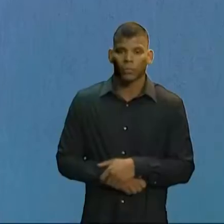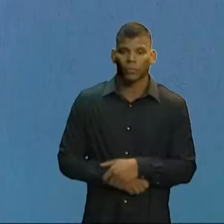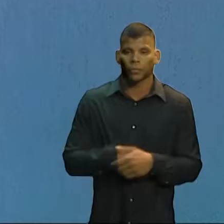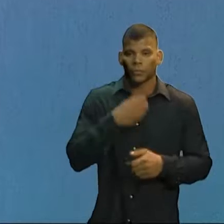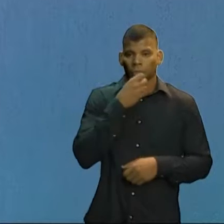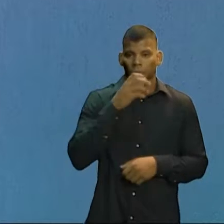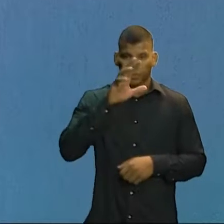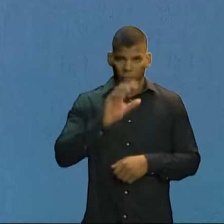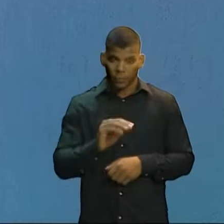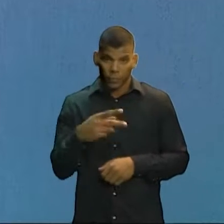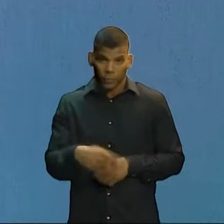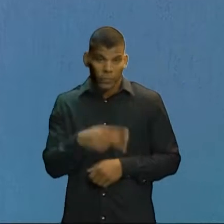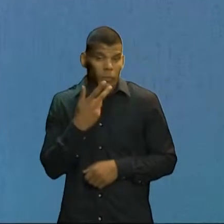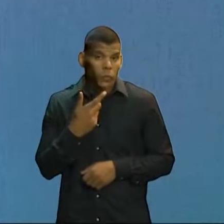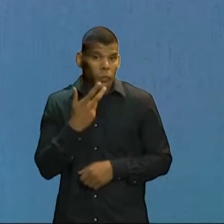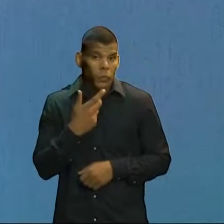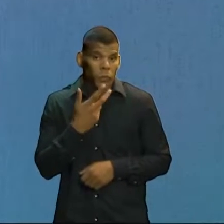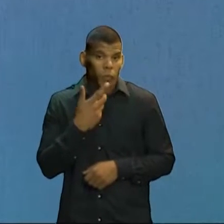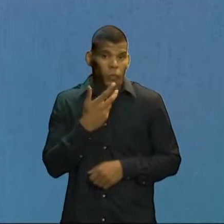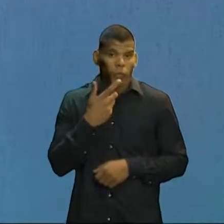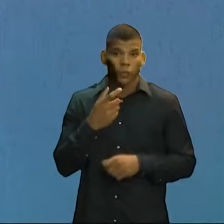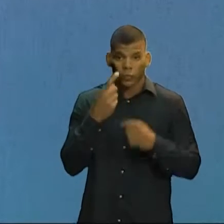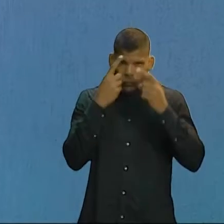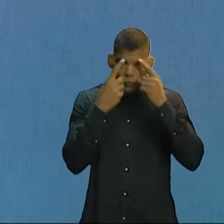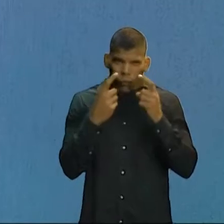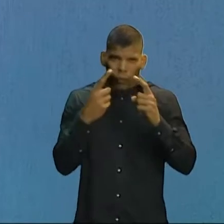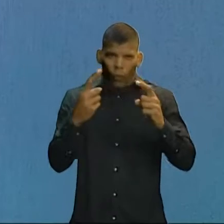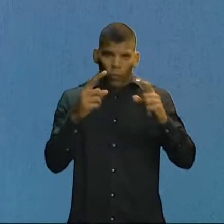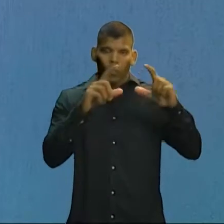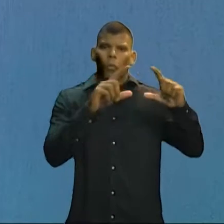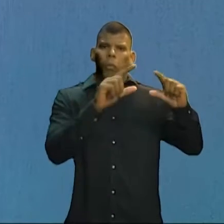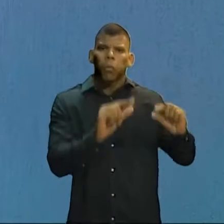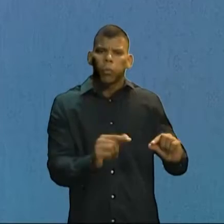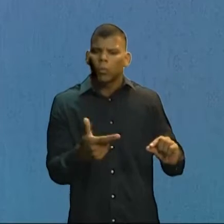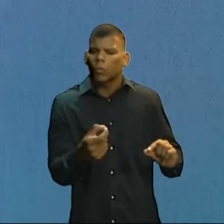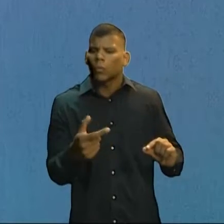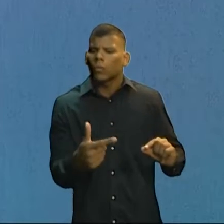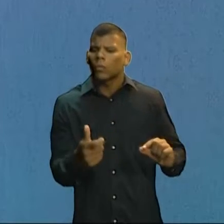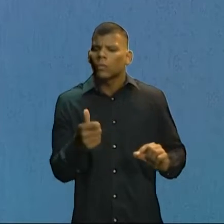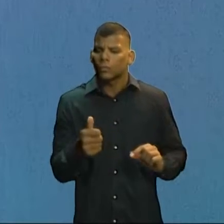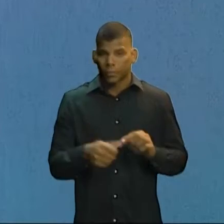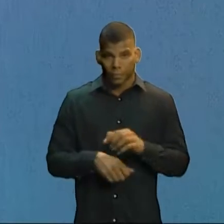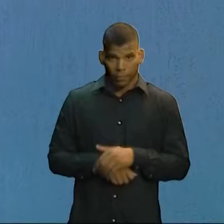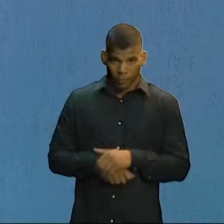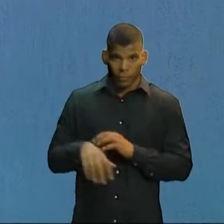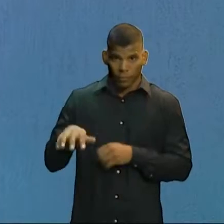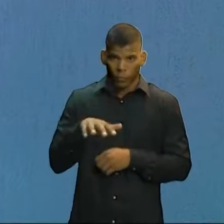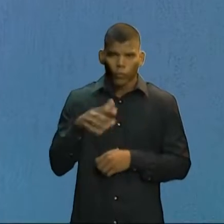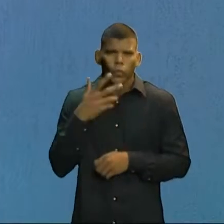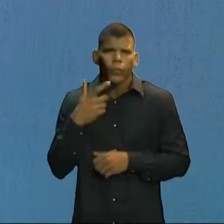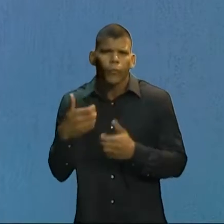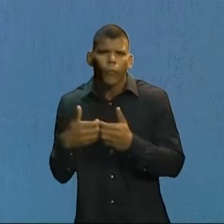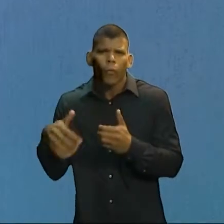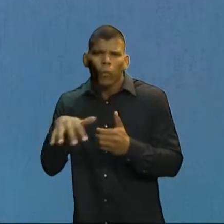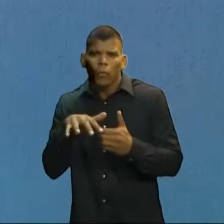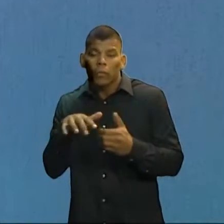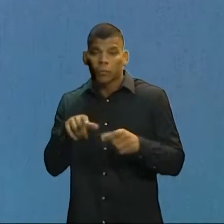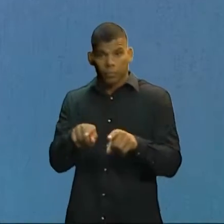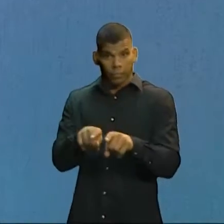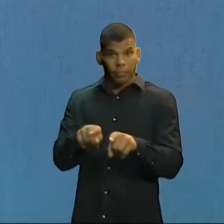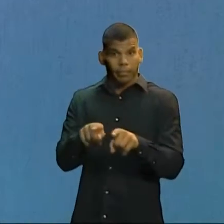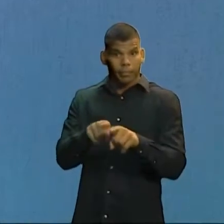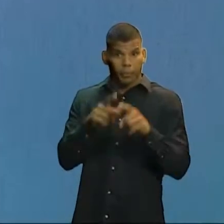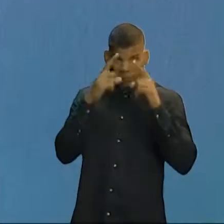Boa noite. Ceará reduz os índices de violência em 2021. Região metropolitana de Fortaleza também apresenta